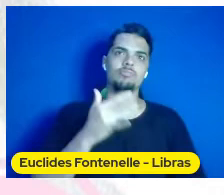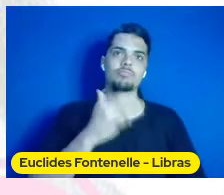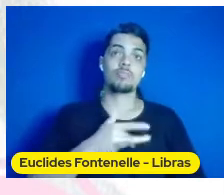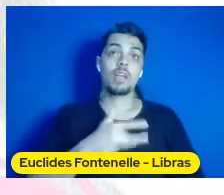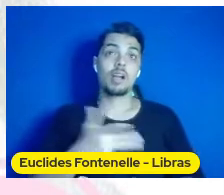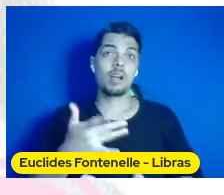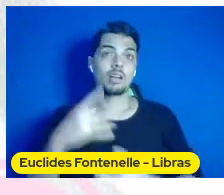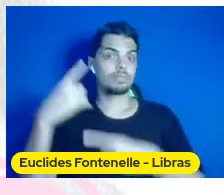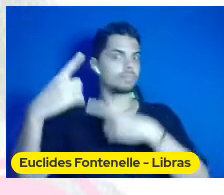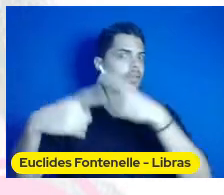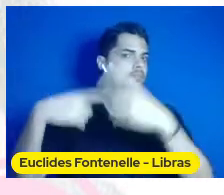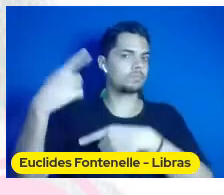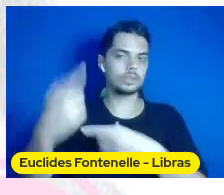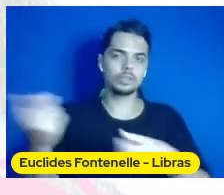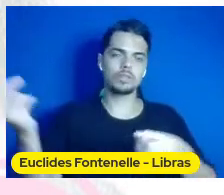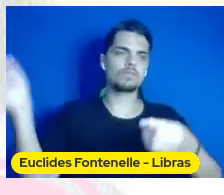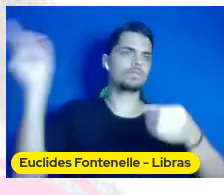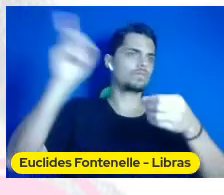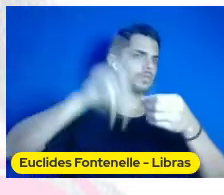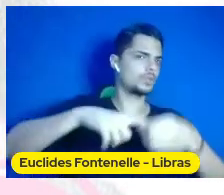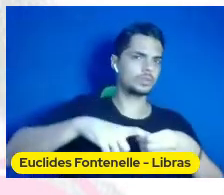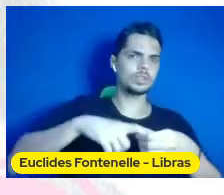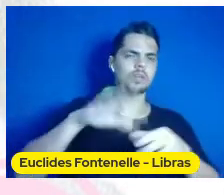realmente, há uns 6 anos atrás,